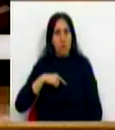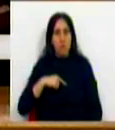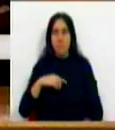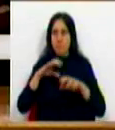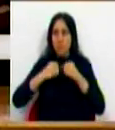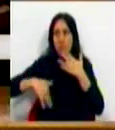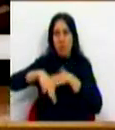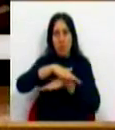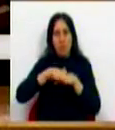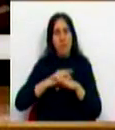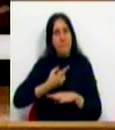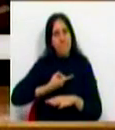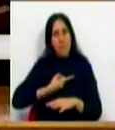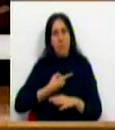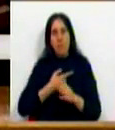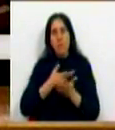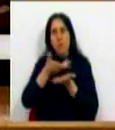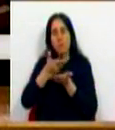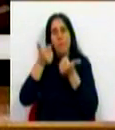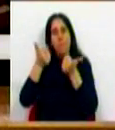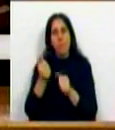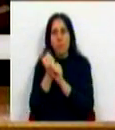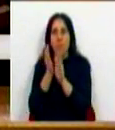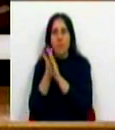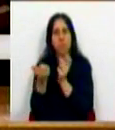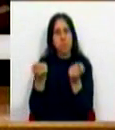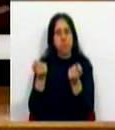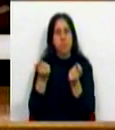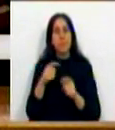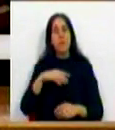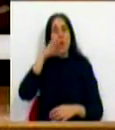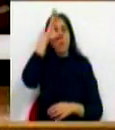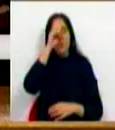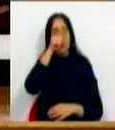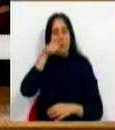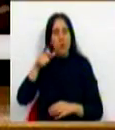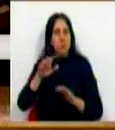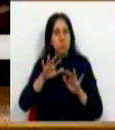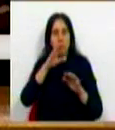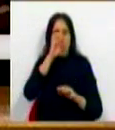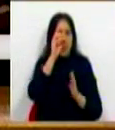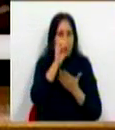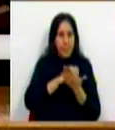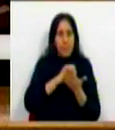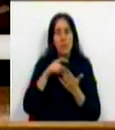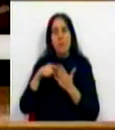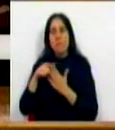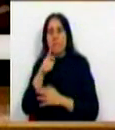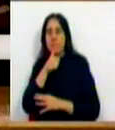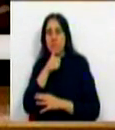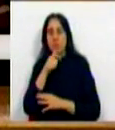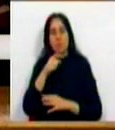enquanto sociedade, de assegurar uma boa regulação do mercado de trabalho. Nenhum governante, nenhum decisor, nenhum político,